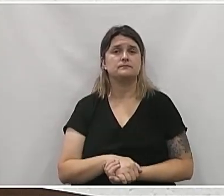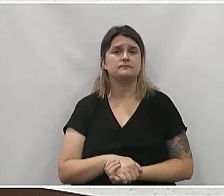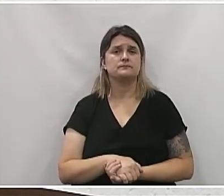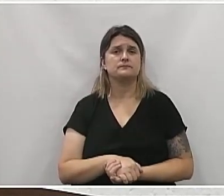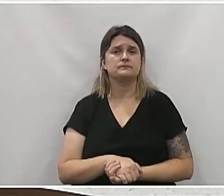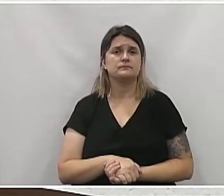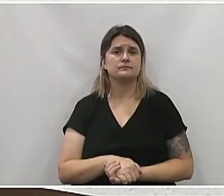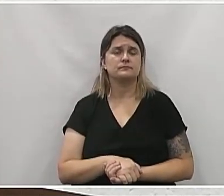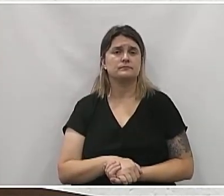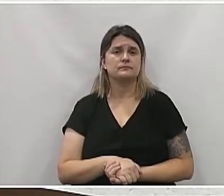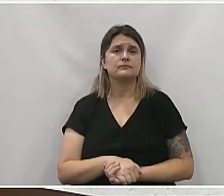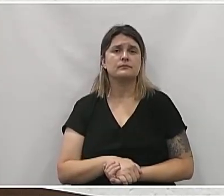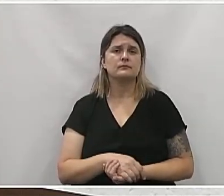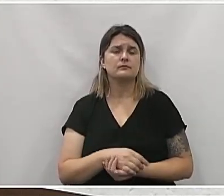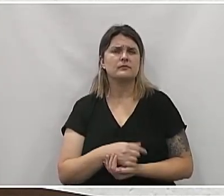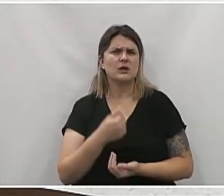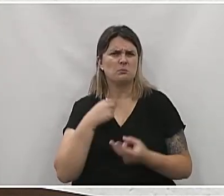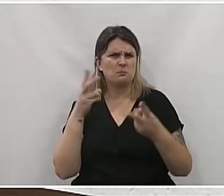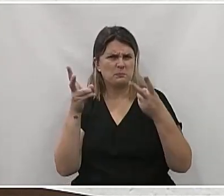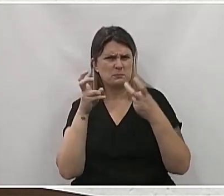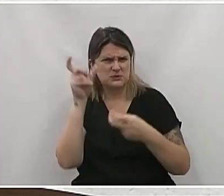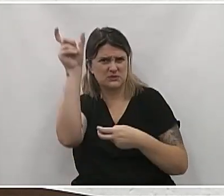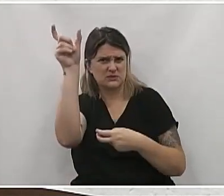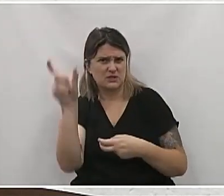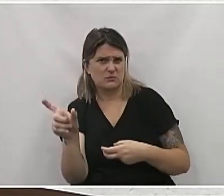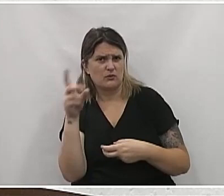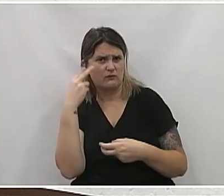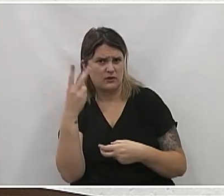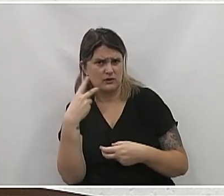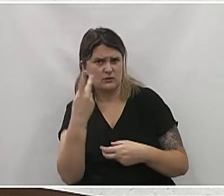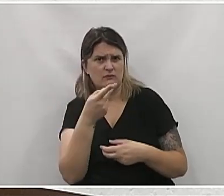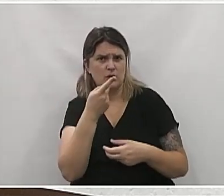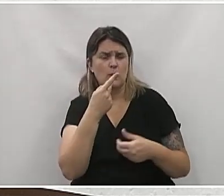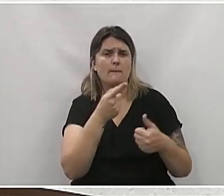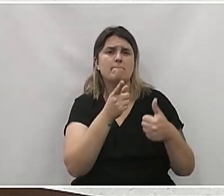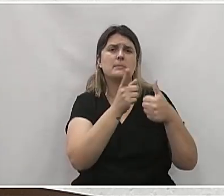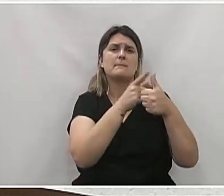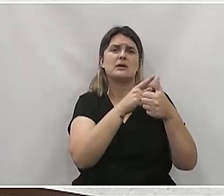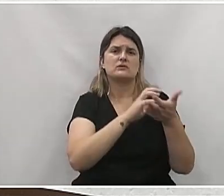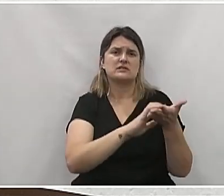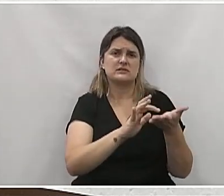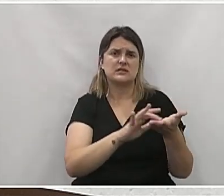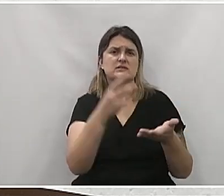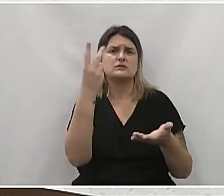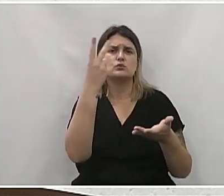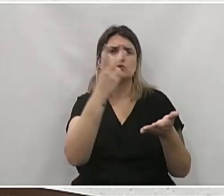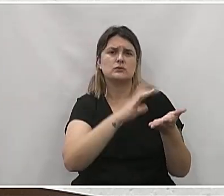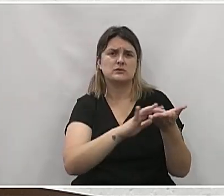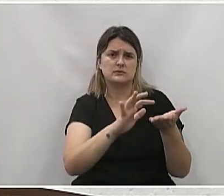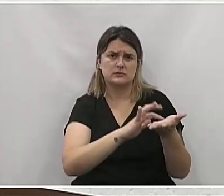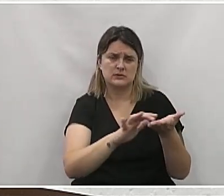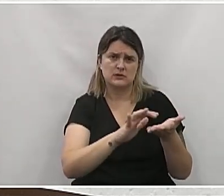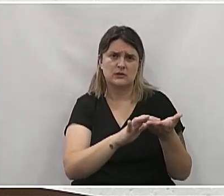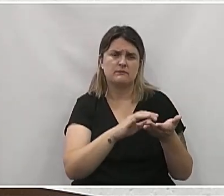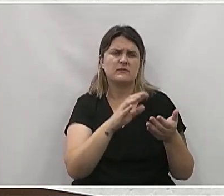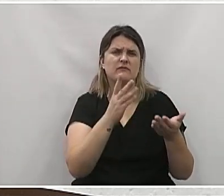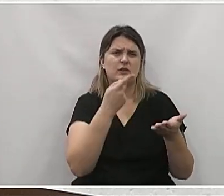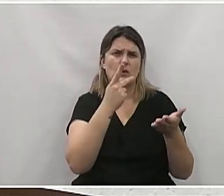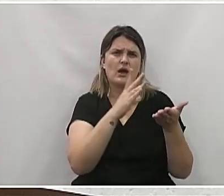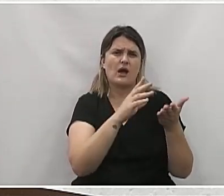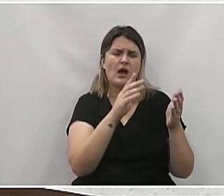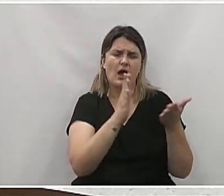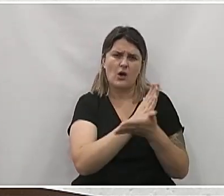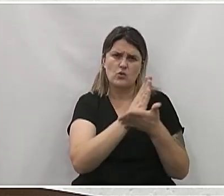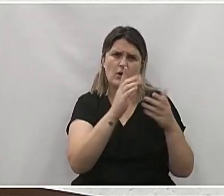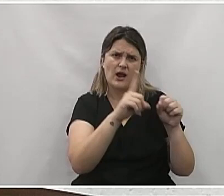ao qual o nobre vereador mencionou o primeiro secretário e o segundo secretário, em relação a alguns artigos que falam